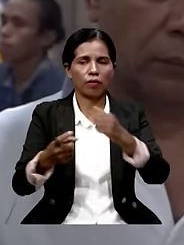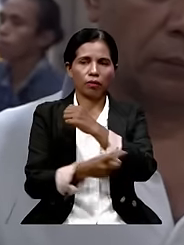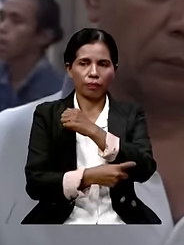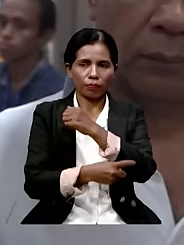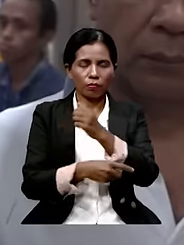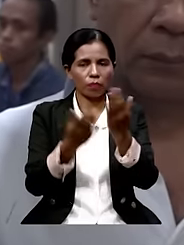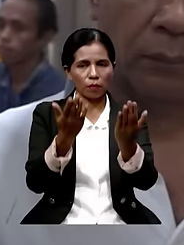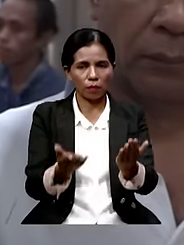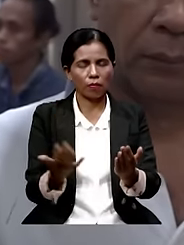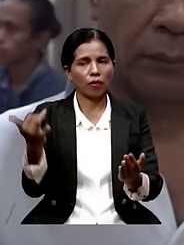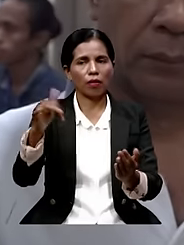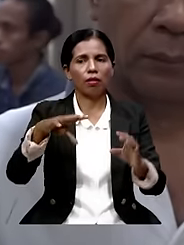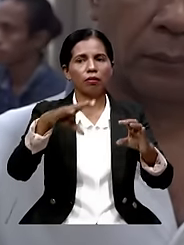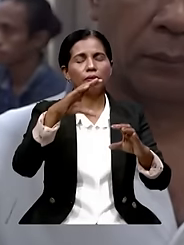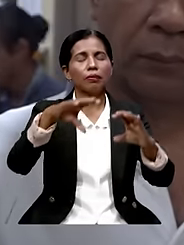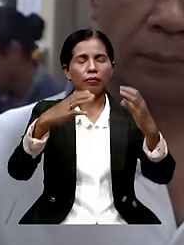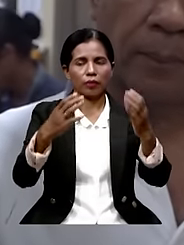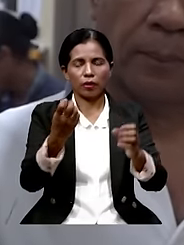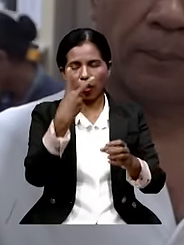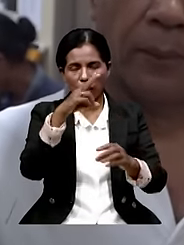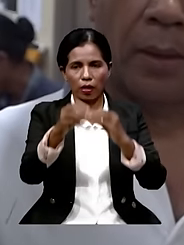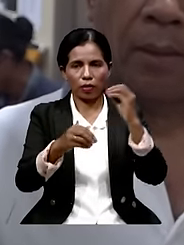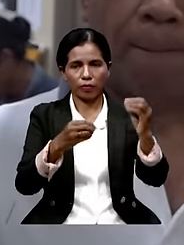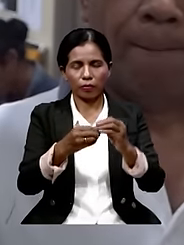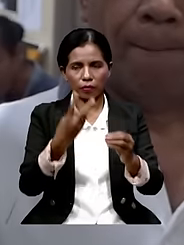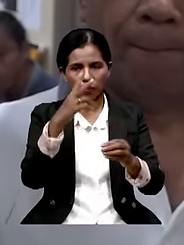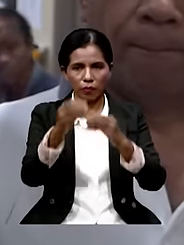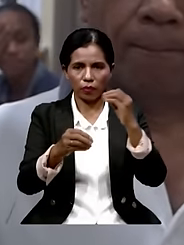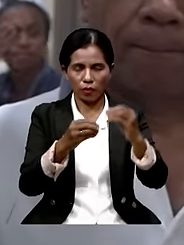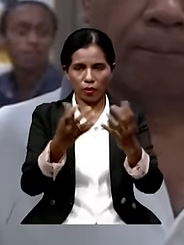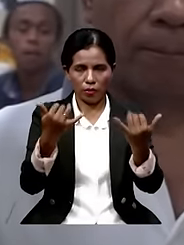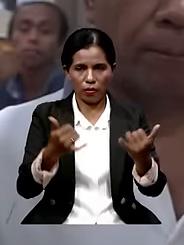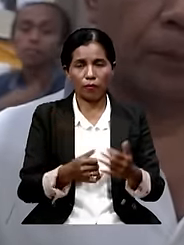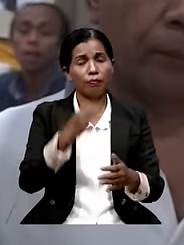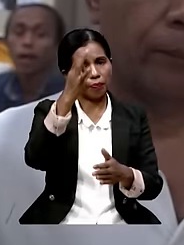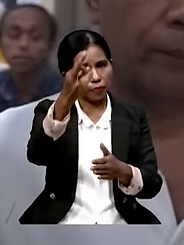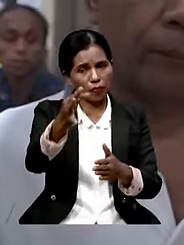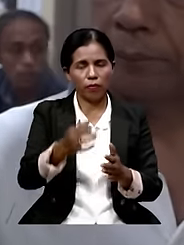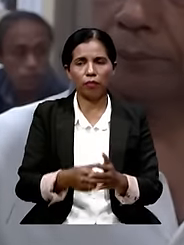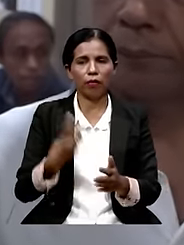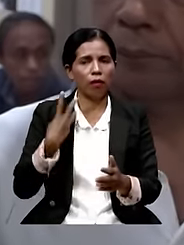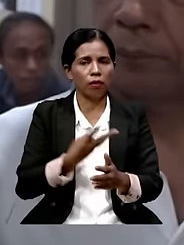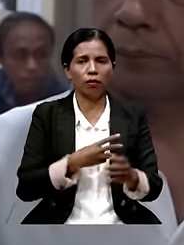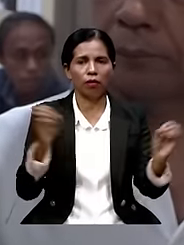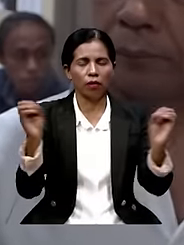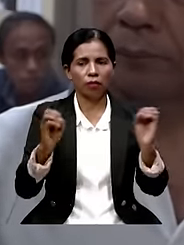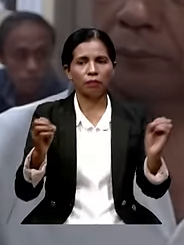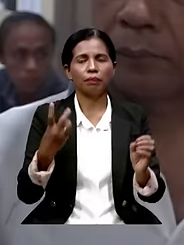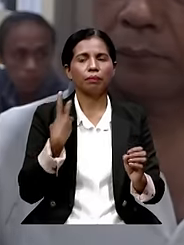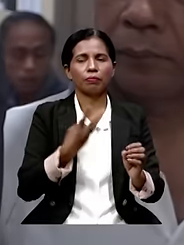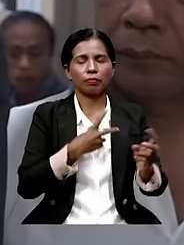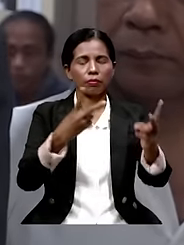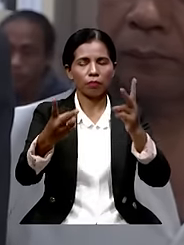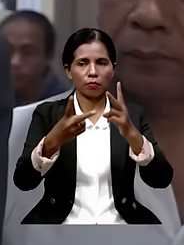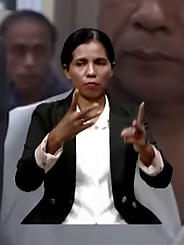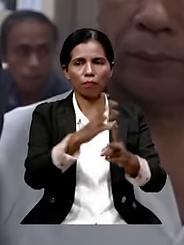tornan liu basira. Komisam se halo deliberasaun ira para atu asun tira ne. Tamba ia ba oi ami la koi ami ne visita